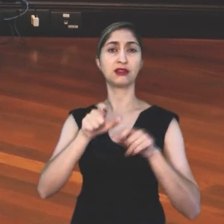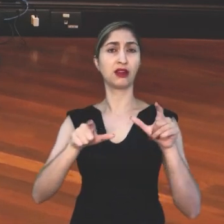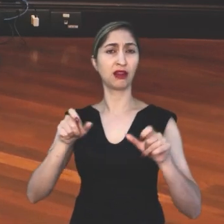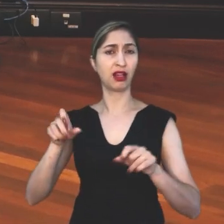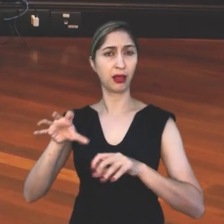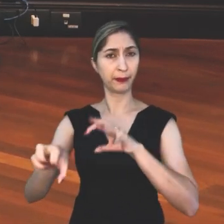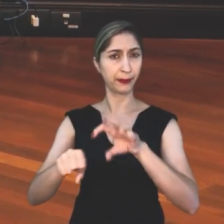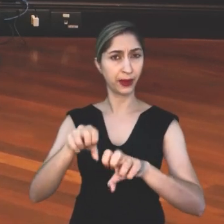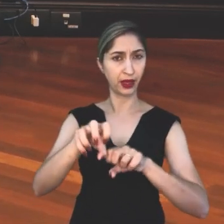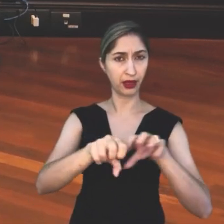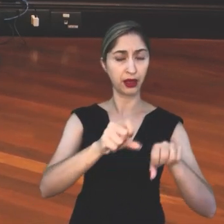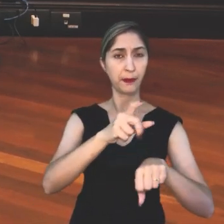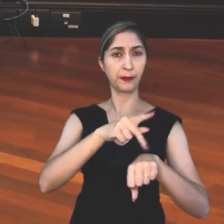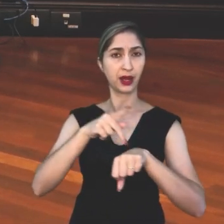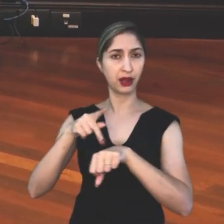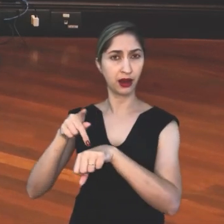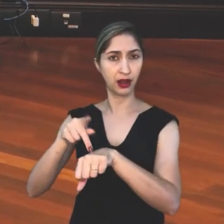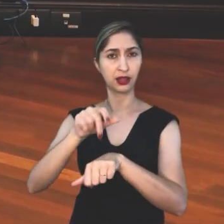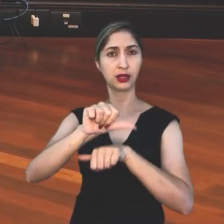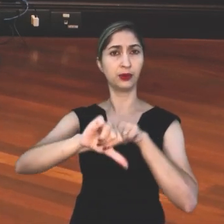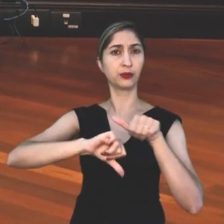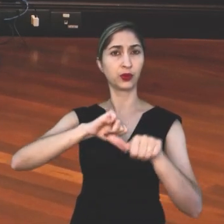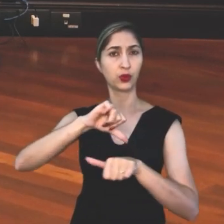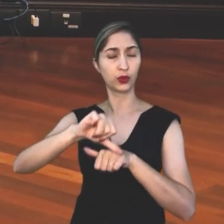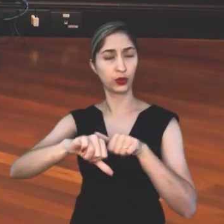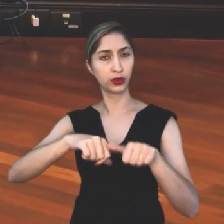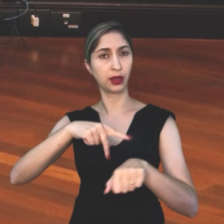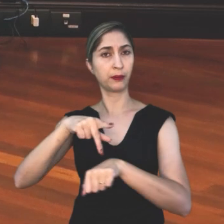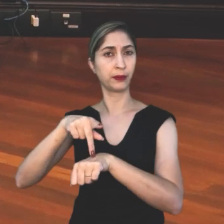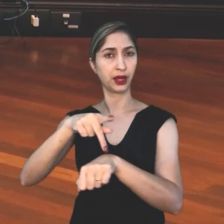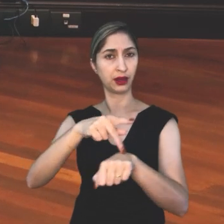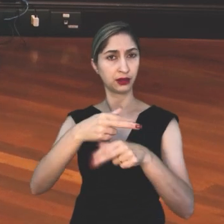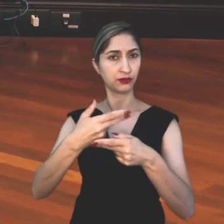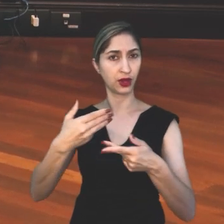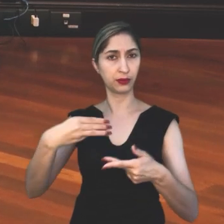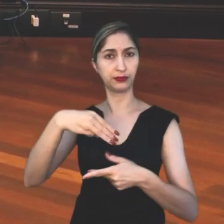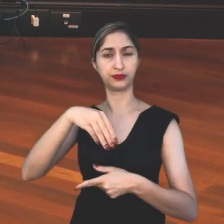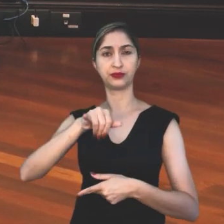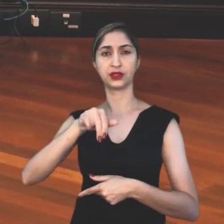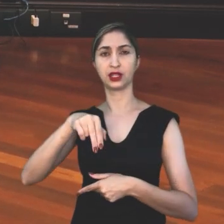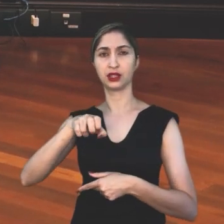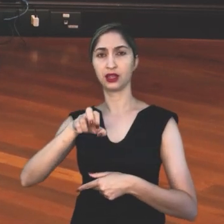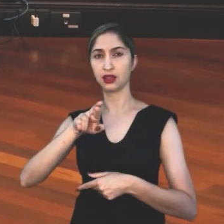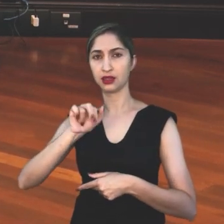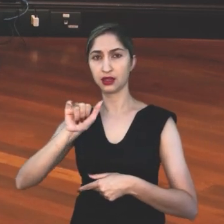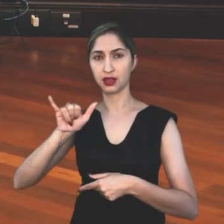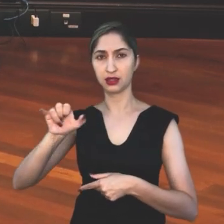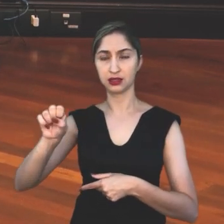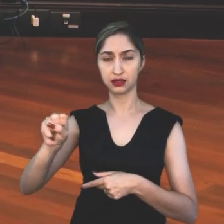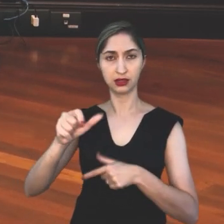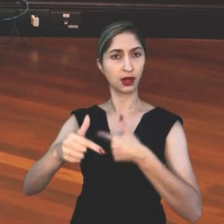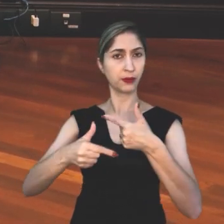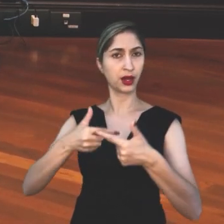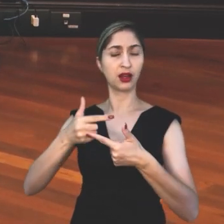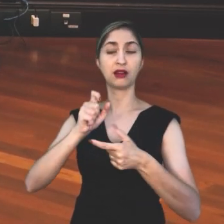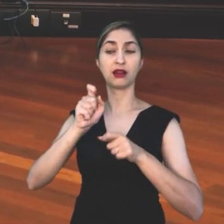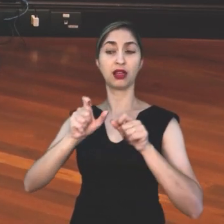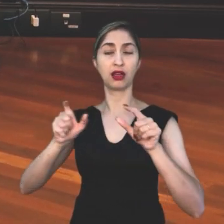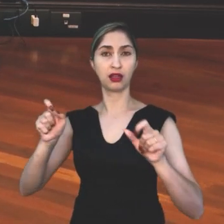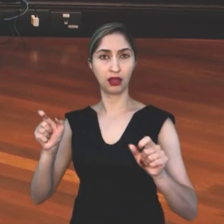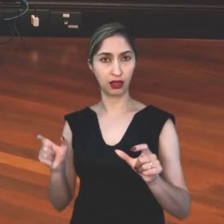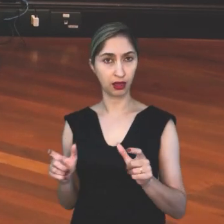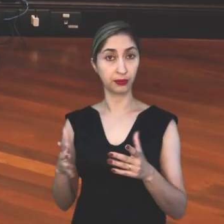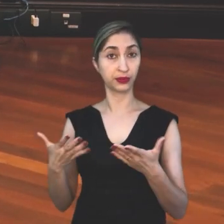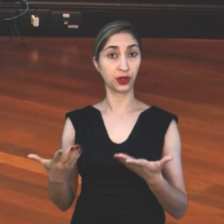quem são as mãos que, por exemplo, trabalham esses minerais, extraíram esses minerais, transformam esses minerais. Todas as perguntas elas nos atravessam, porque